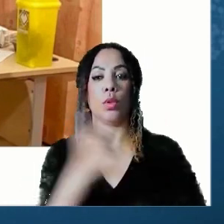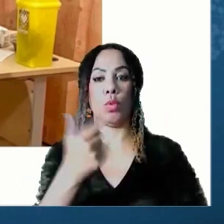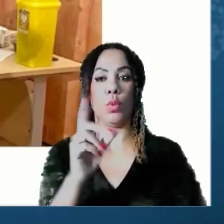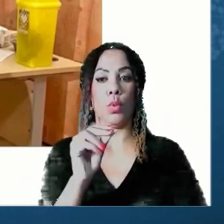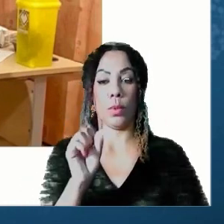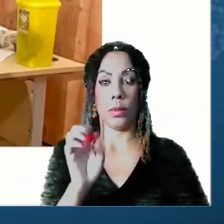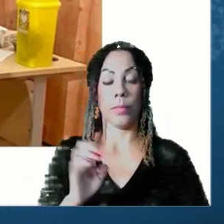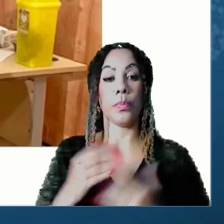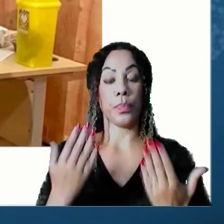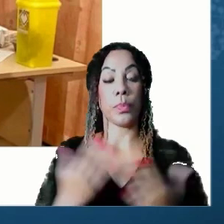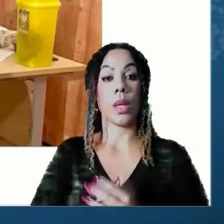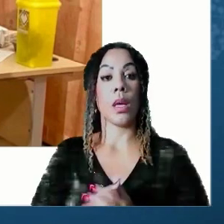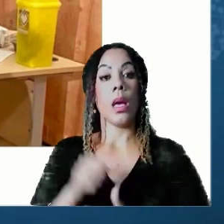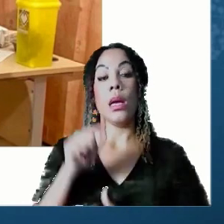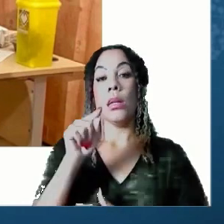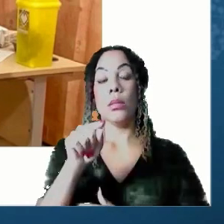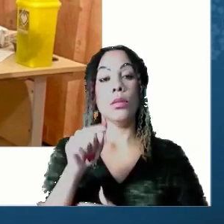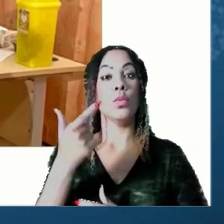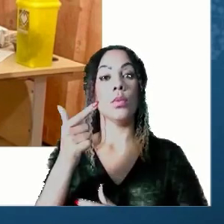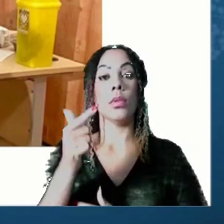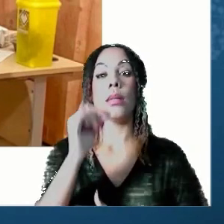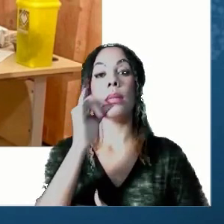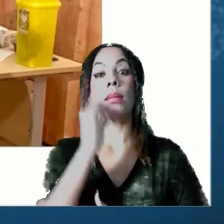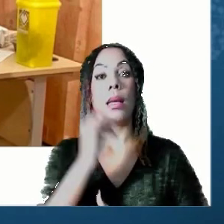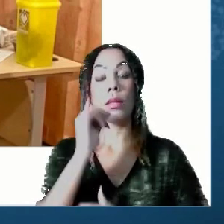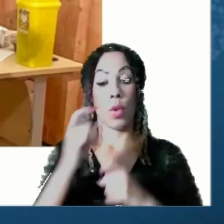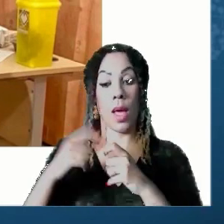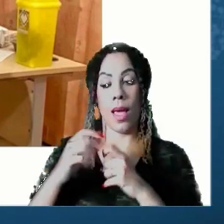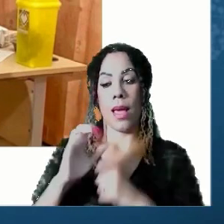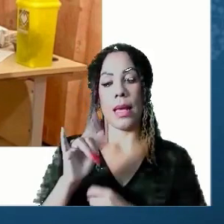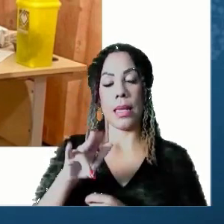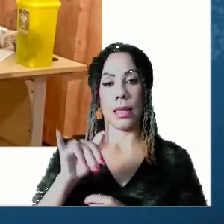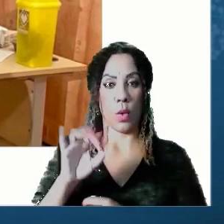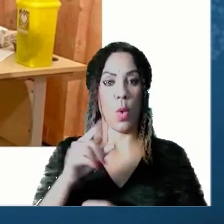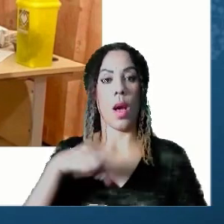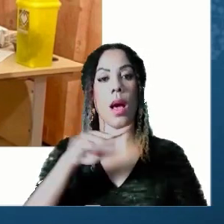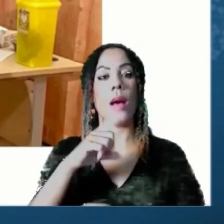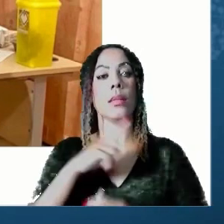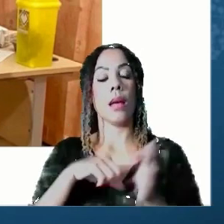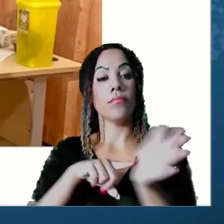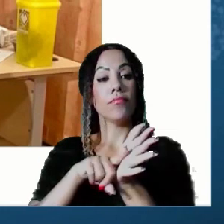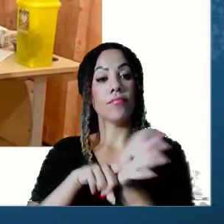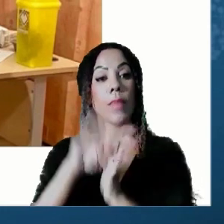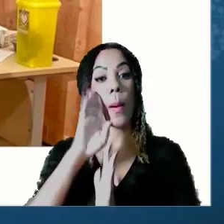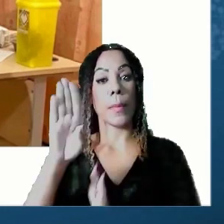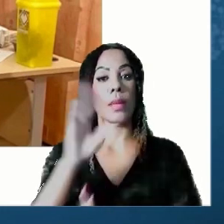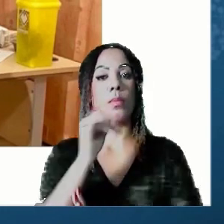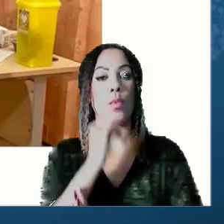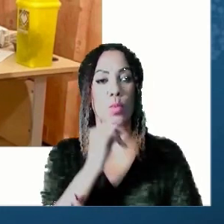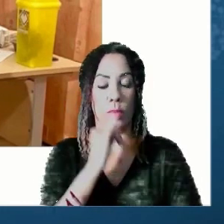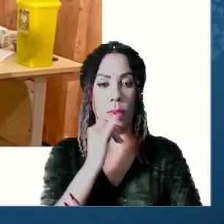Embora isso não houvesse sido testado em testes clínicos, aqui nós temos o investigador principal dos